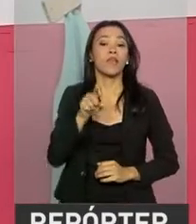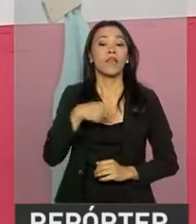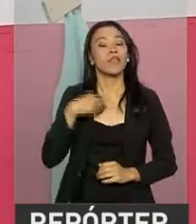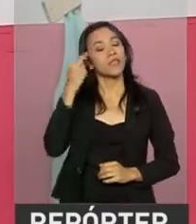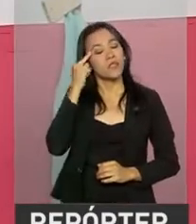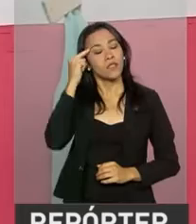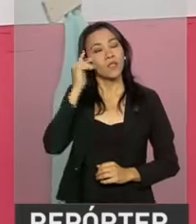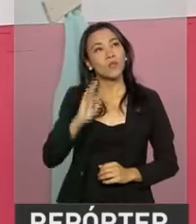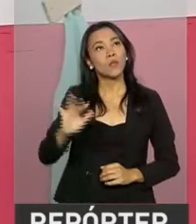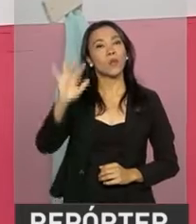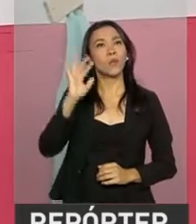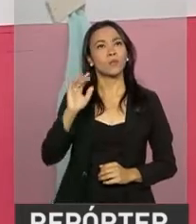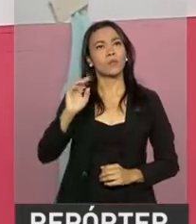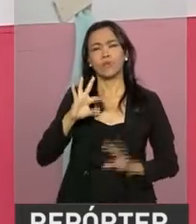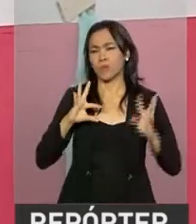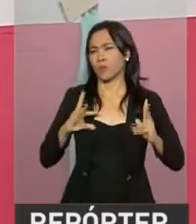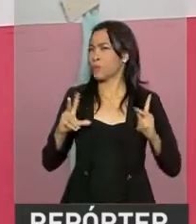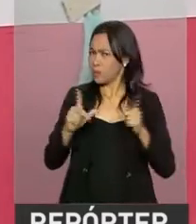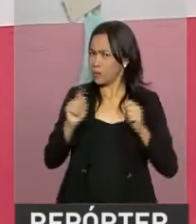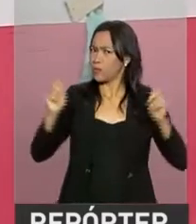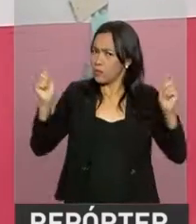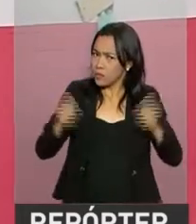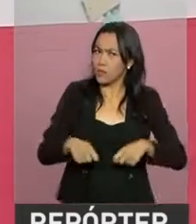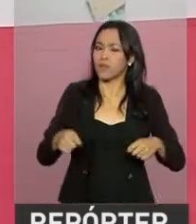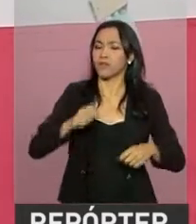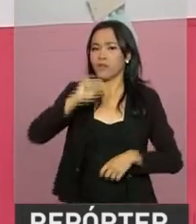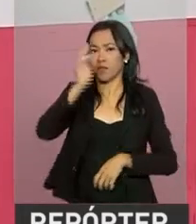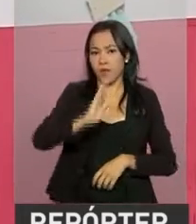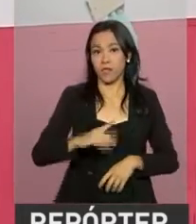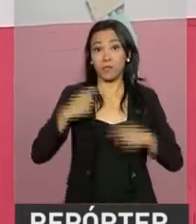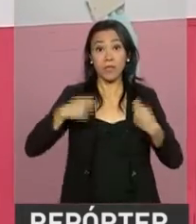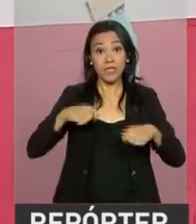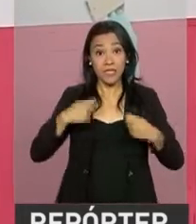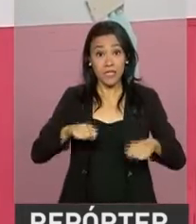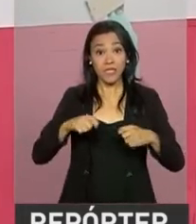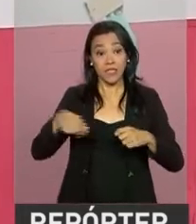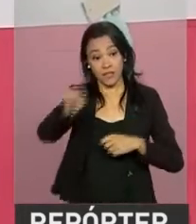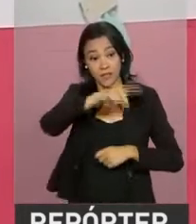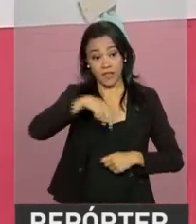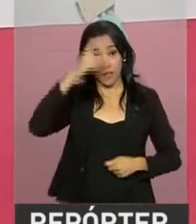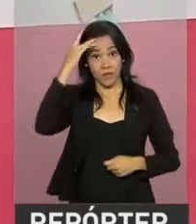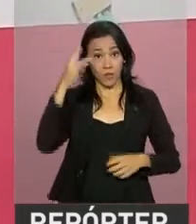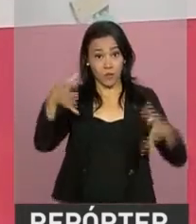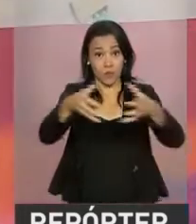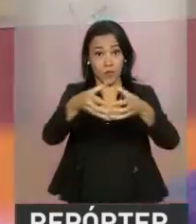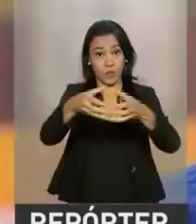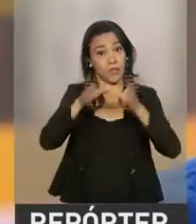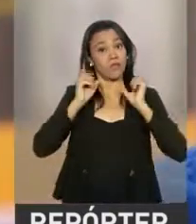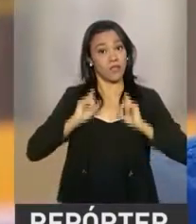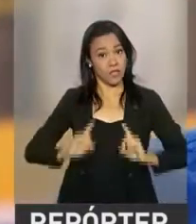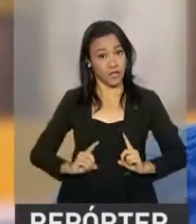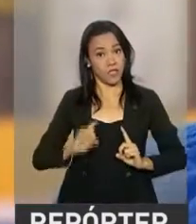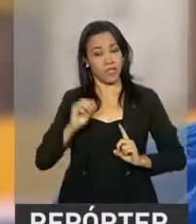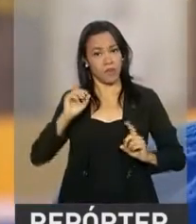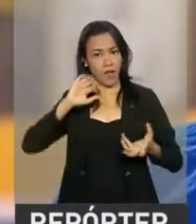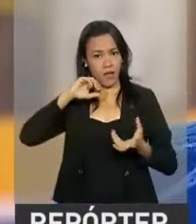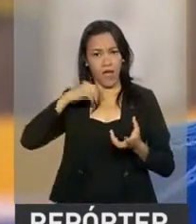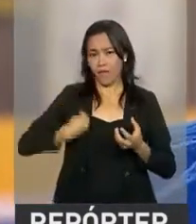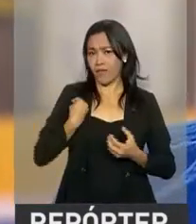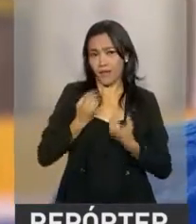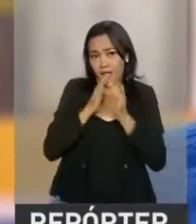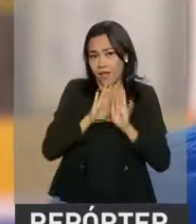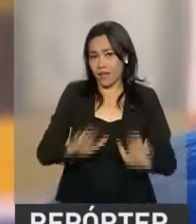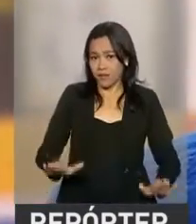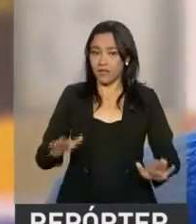sonhos. E que tudo é possível. O Brasil precisa de todos esses deficientes, não só para ser um atleta. A vida é assim,